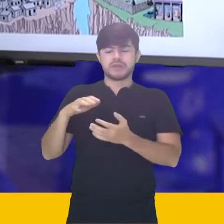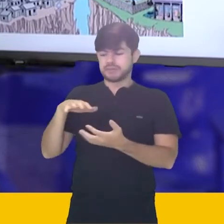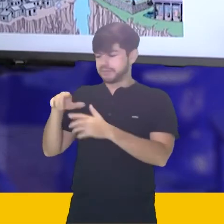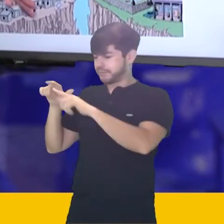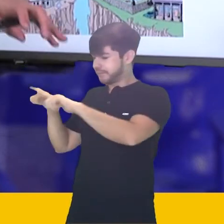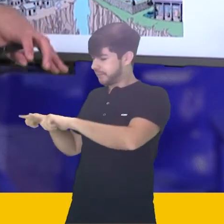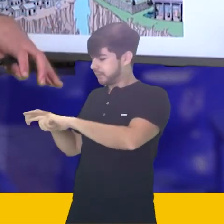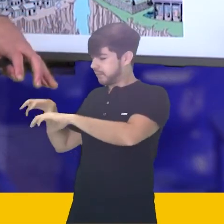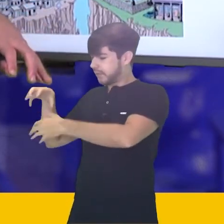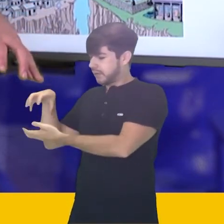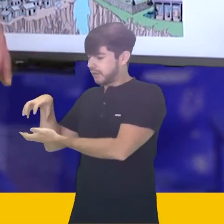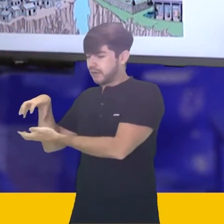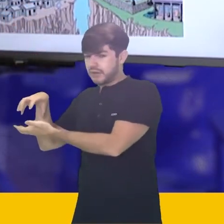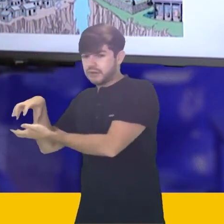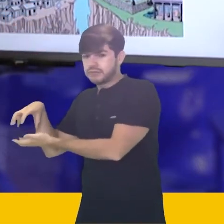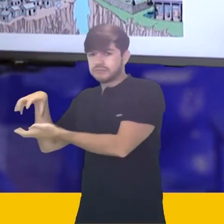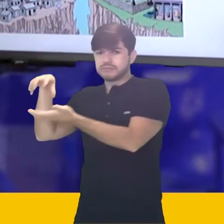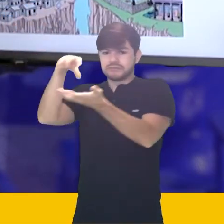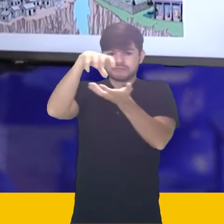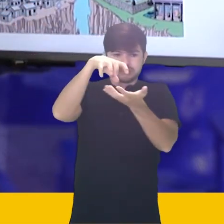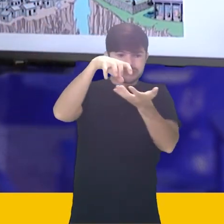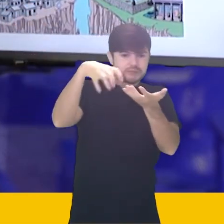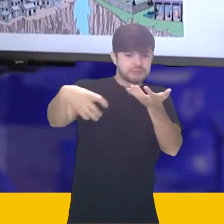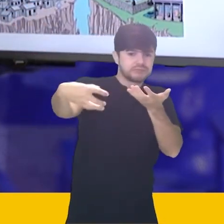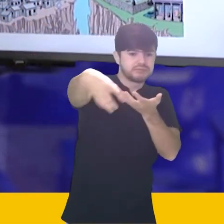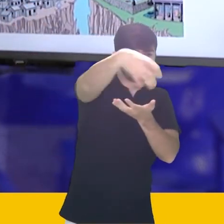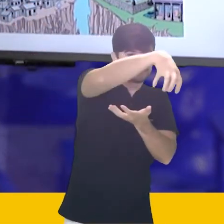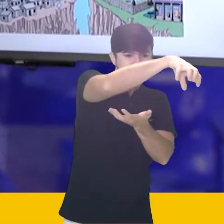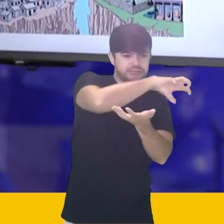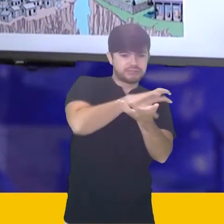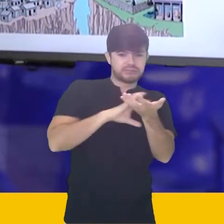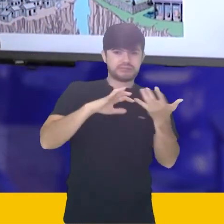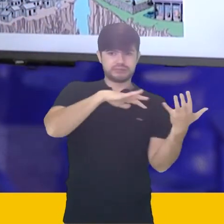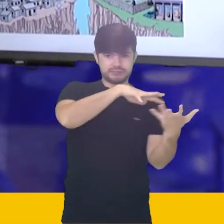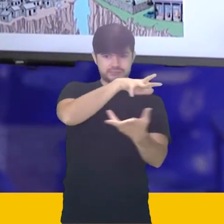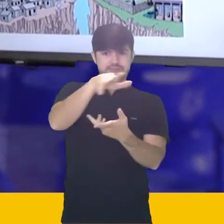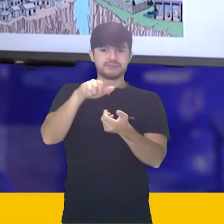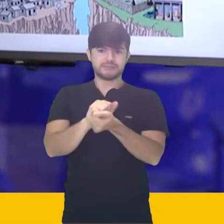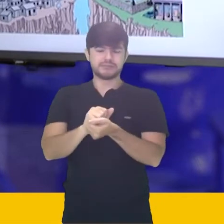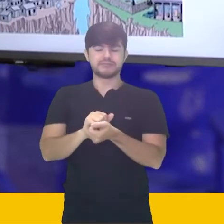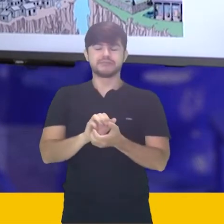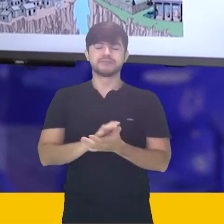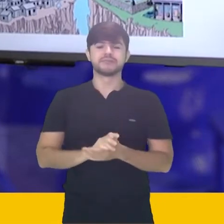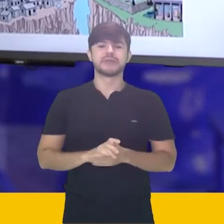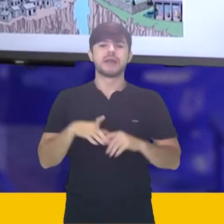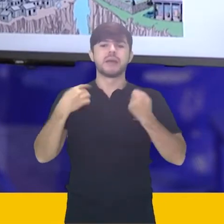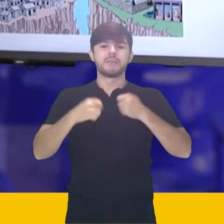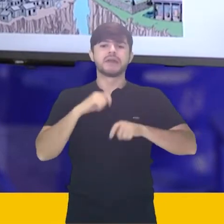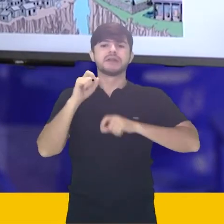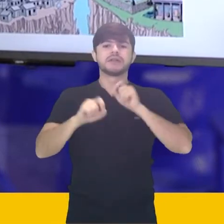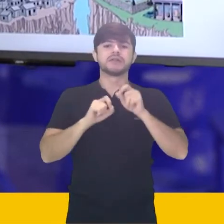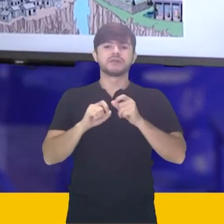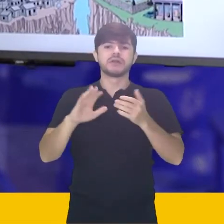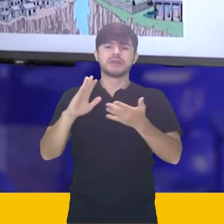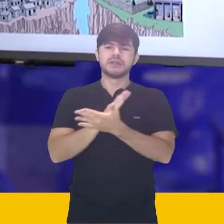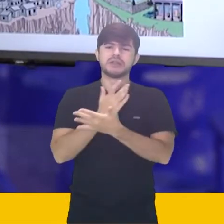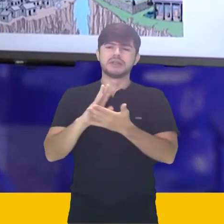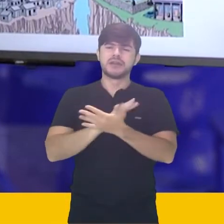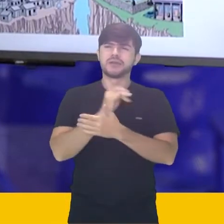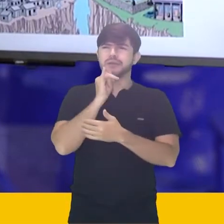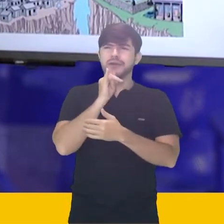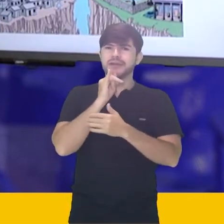dela para ir para um outro país, ela precisa, para montar aquela filial que a gente conversou antes, ela precisa de alguns incentivos,